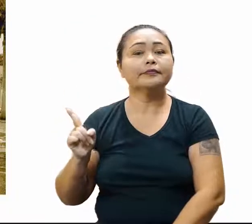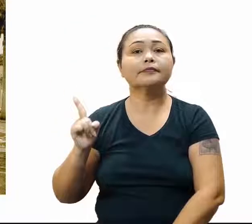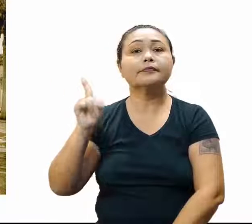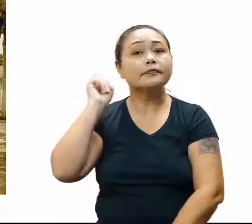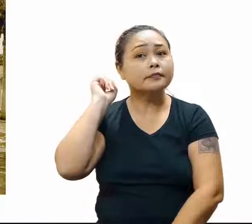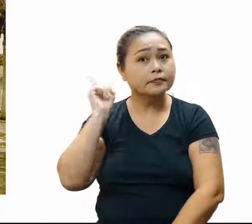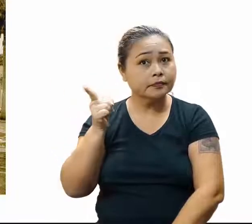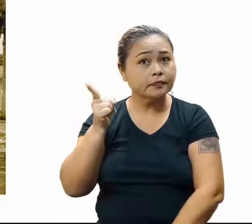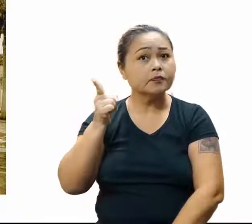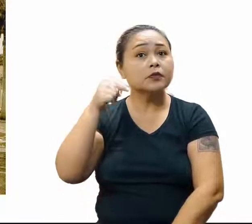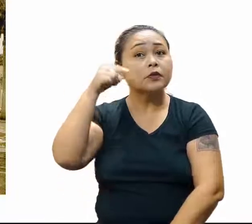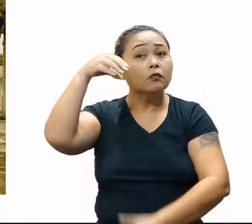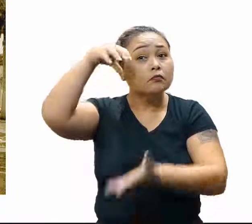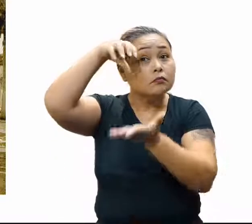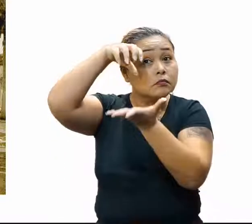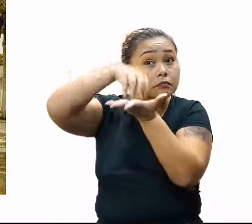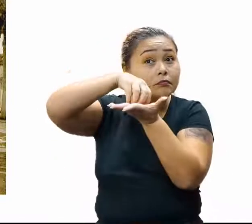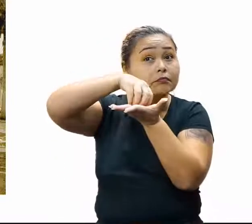da cidade.